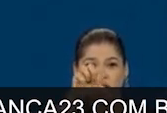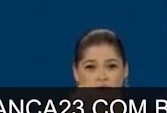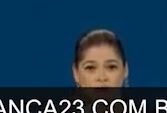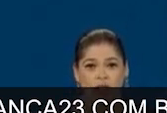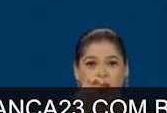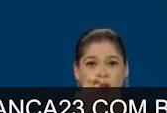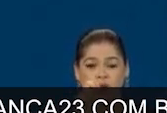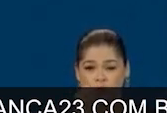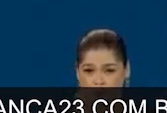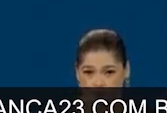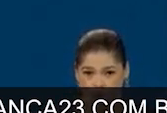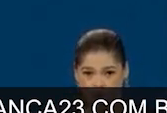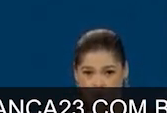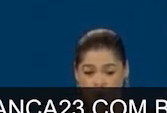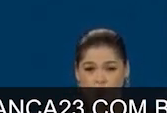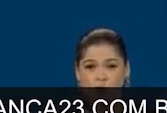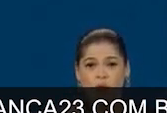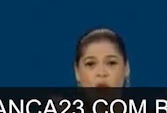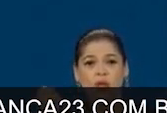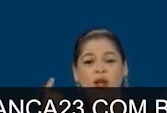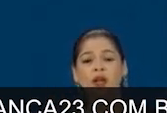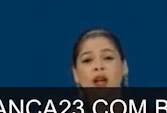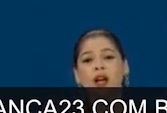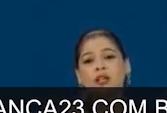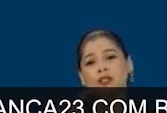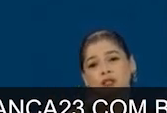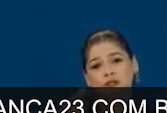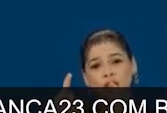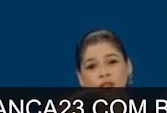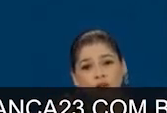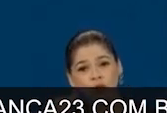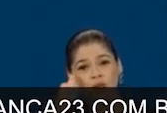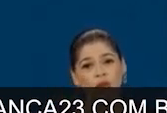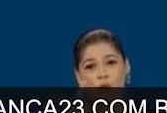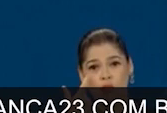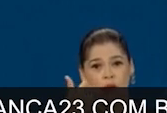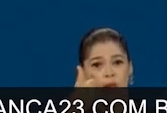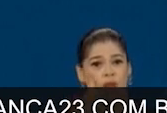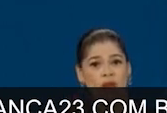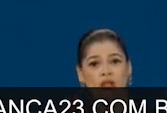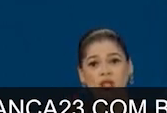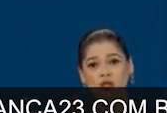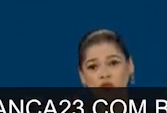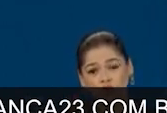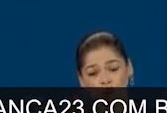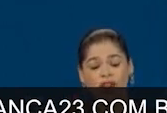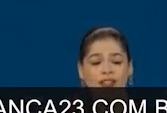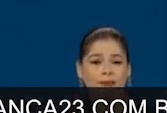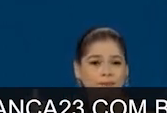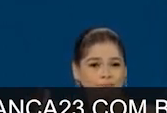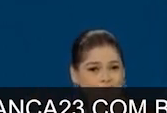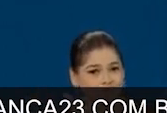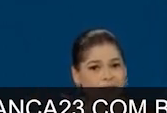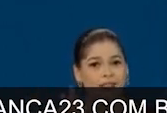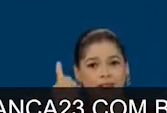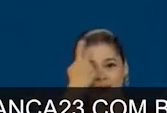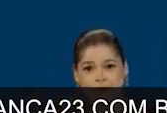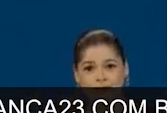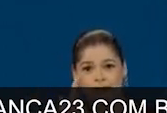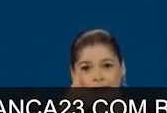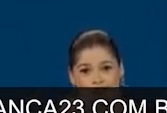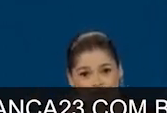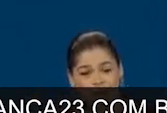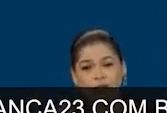898 casos de violência contra a mulher, é como se uma mulher sofresse violência a cada 10 horas